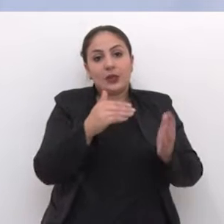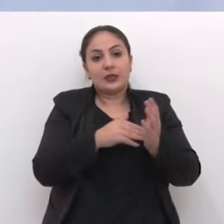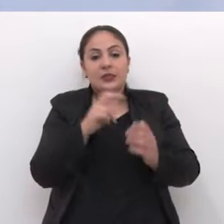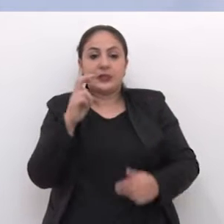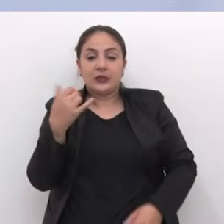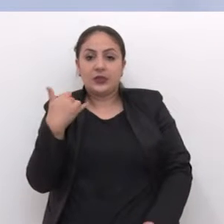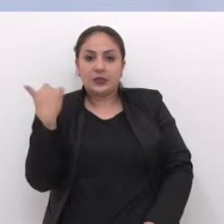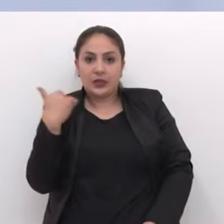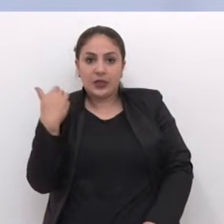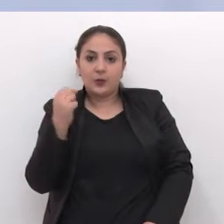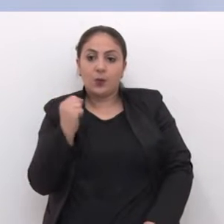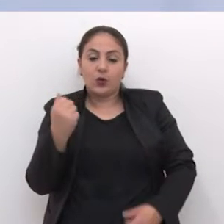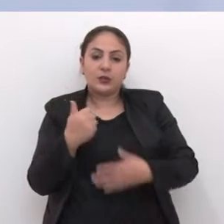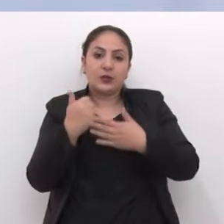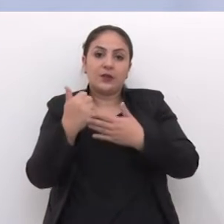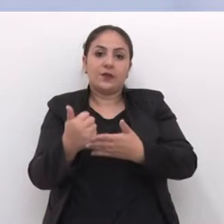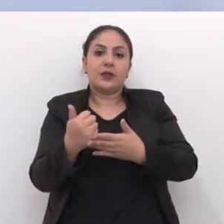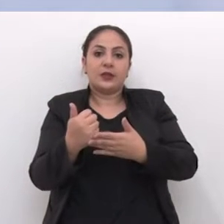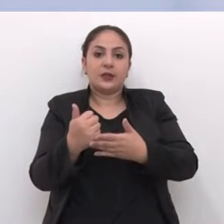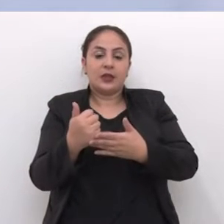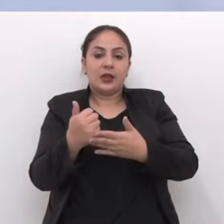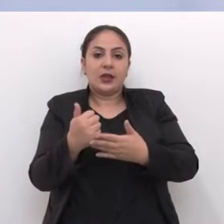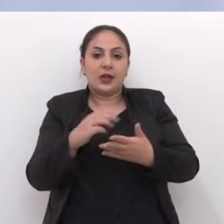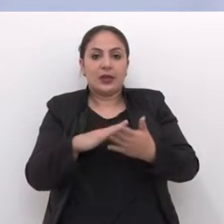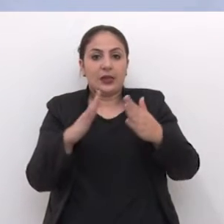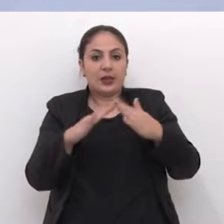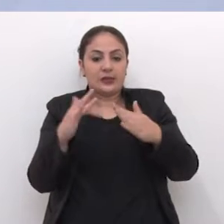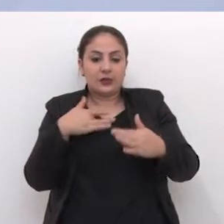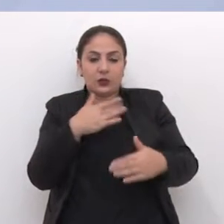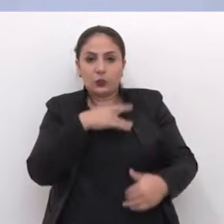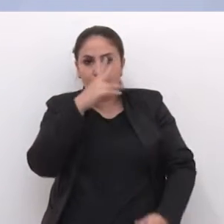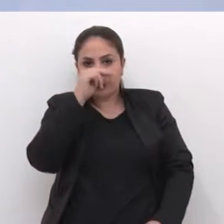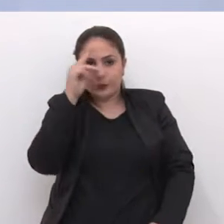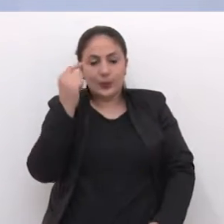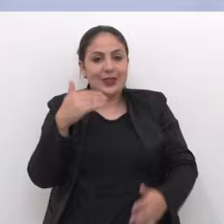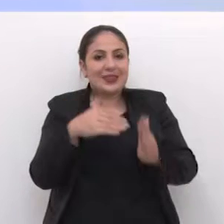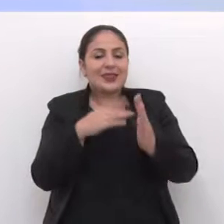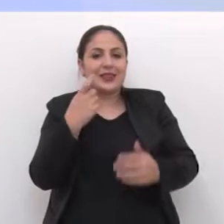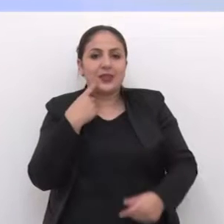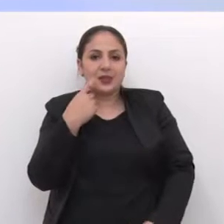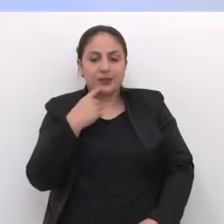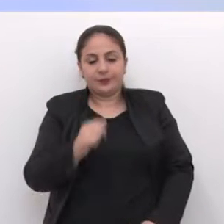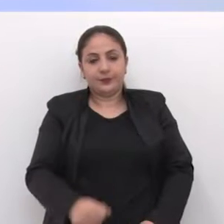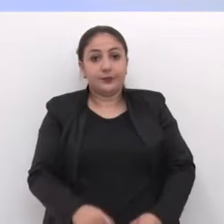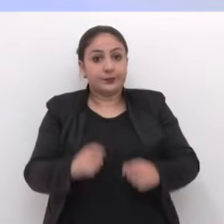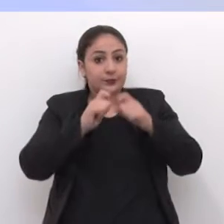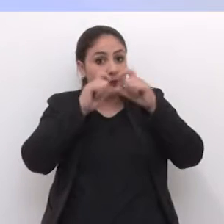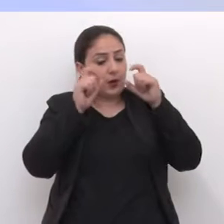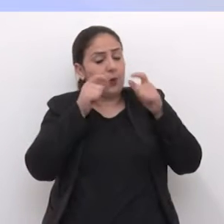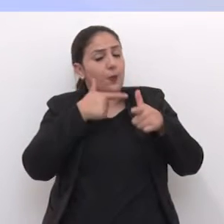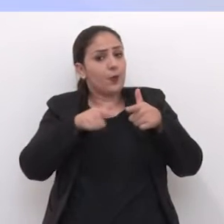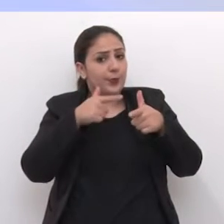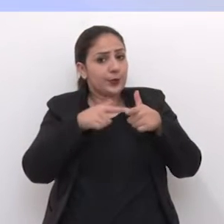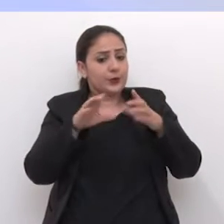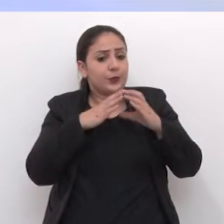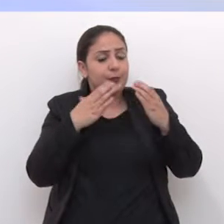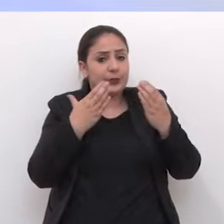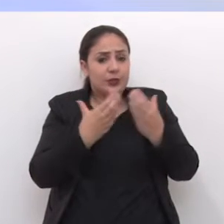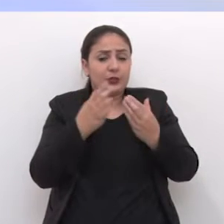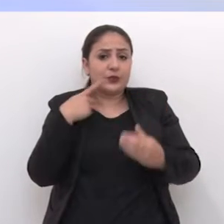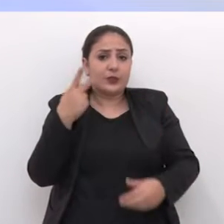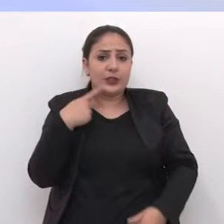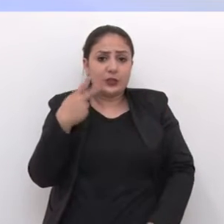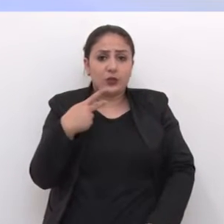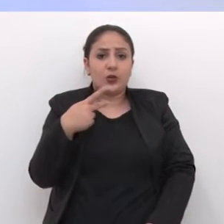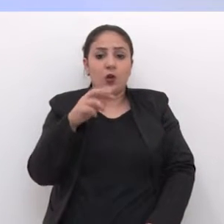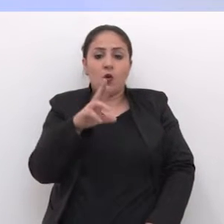ser levadas às unidades de saúde do município até sexta-feira. Atento aos problemas da